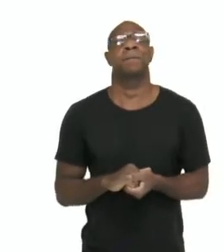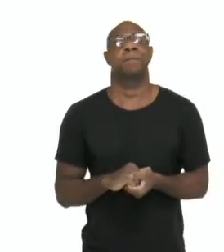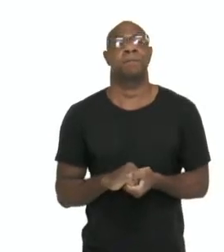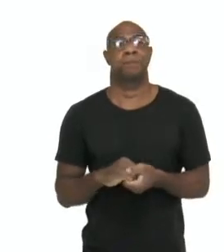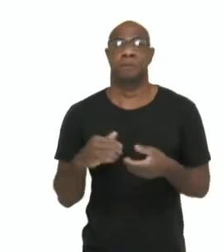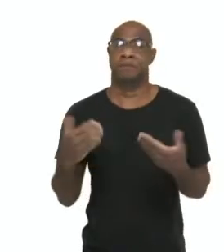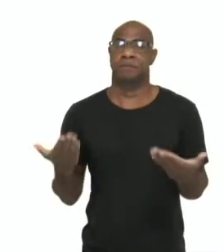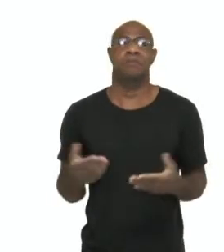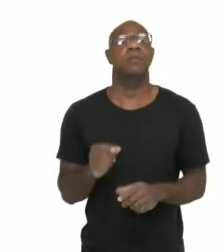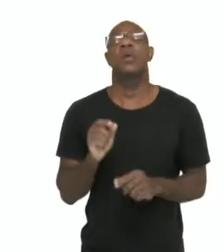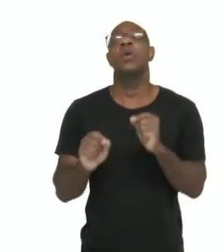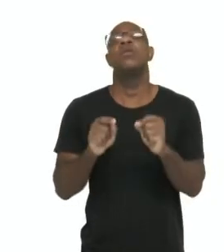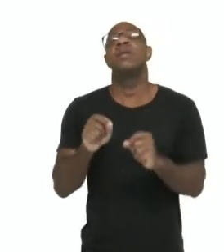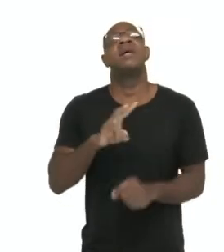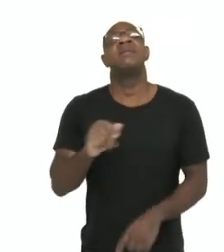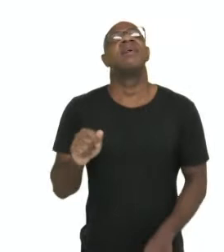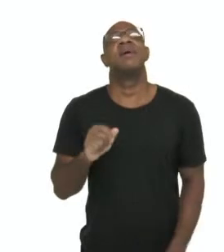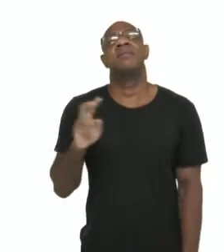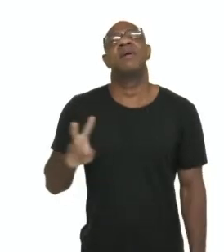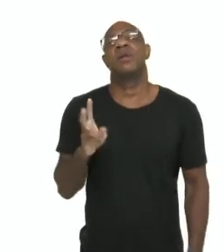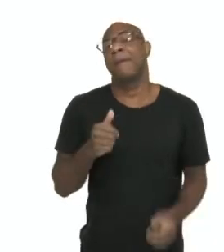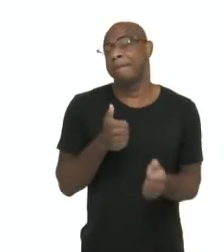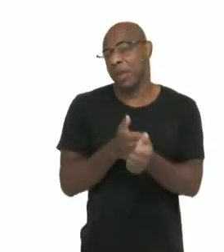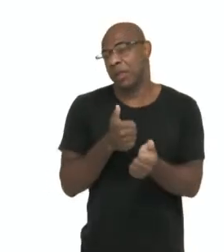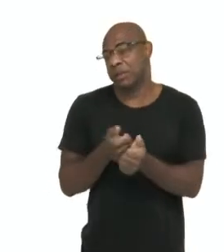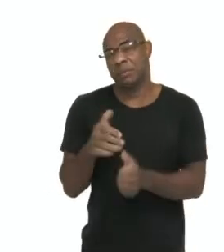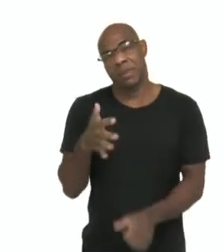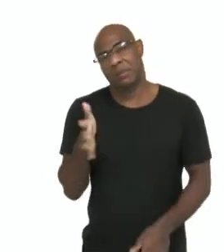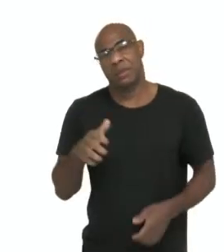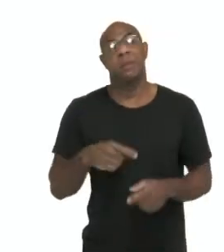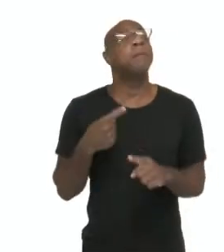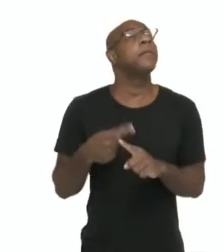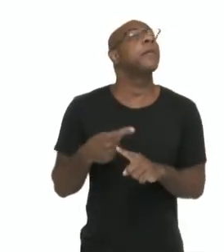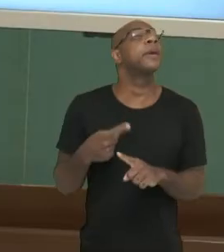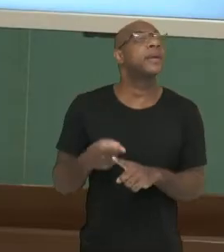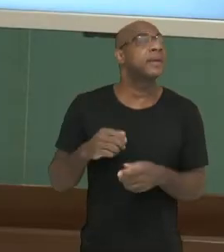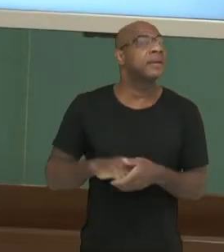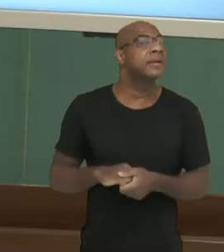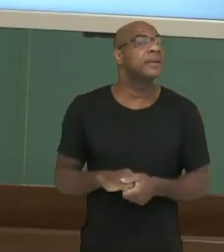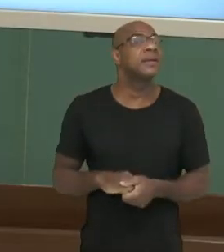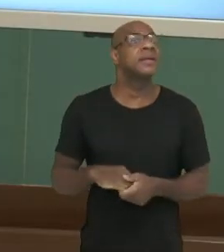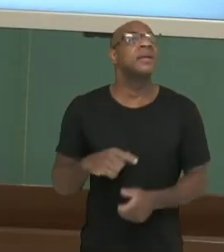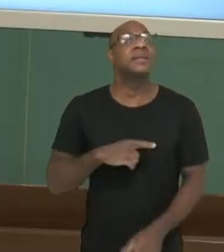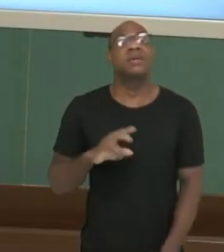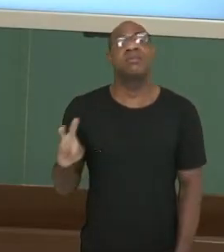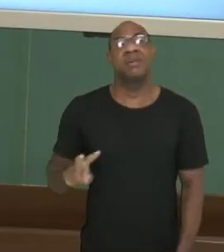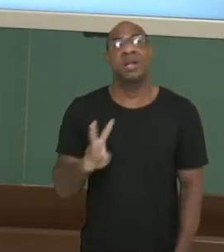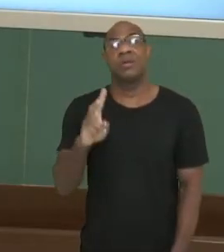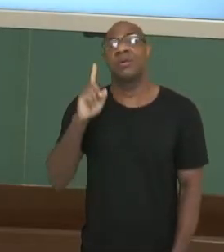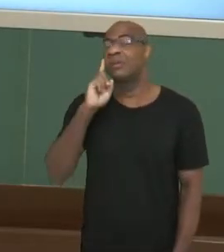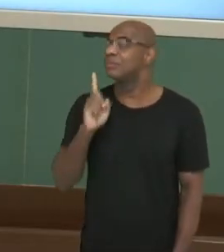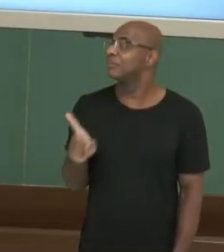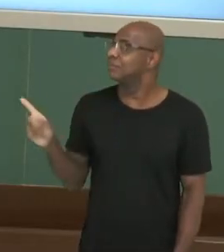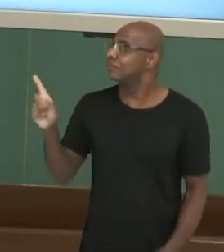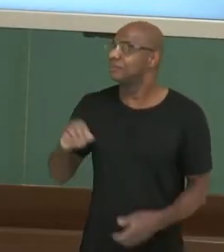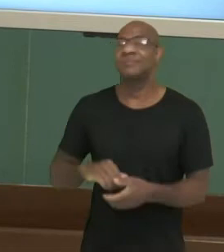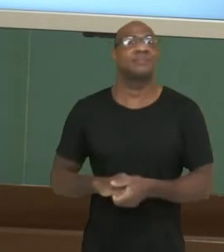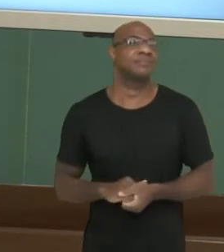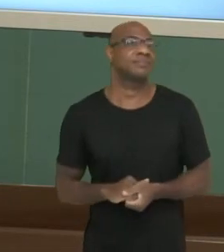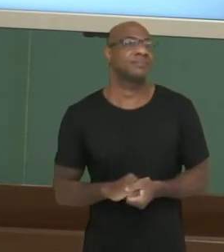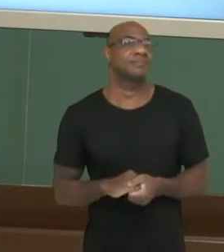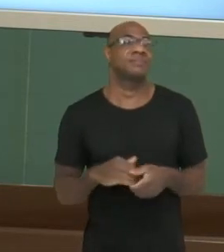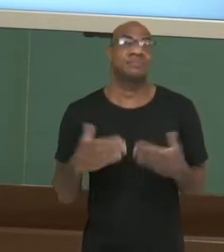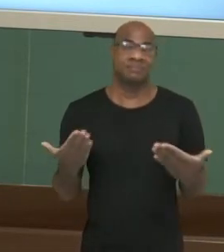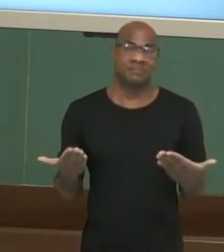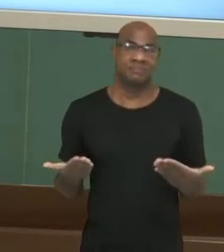1,024. Que você vai pegar um valor aproximado, ok? Por quê? Porque ele dá um valor bem grandinho, ele enche o visor da calculadora,